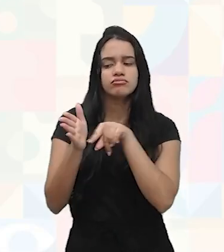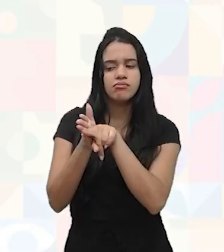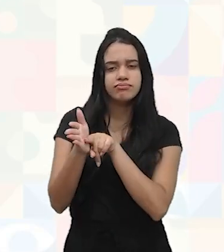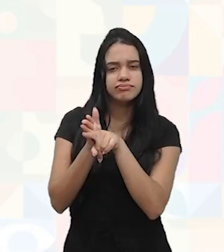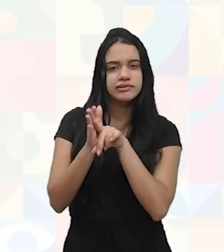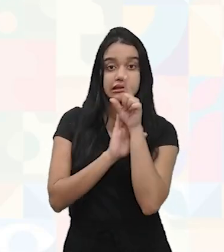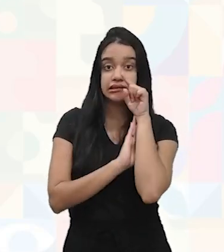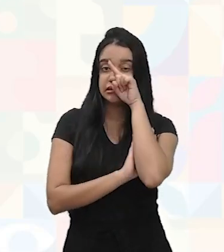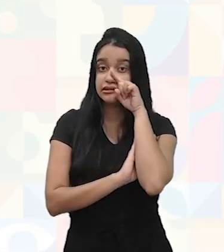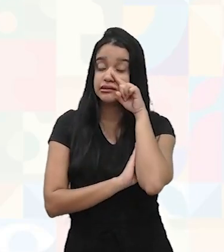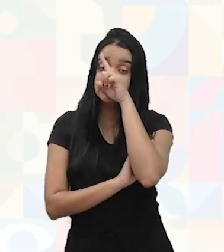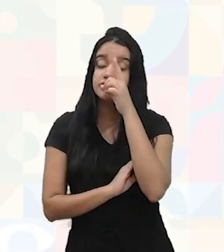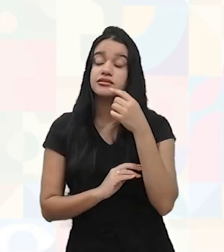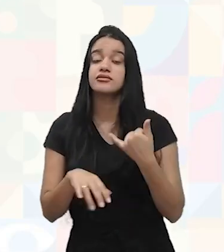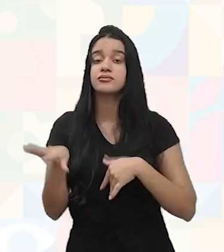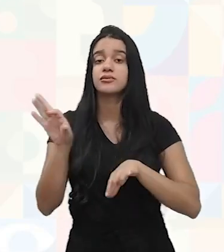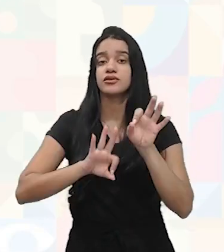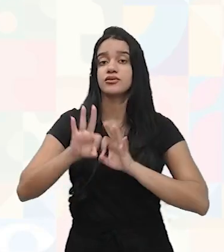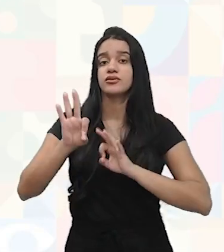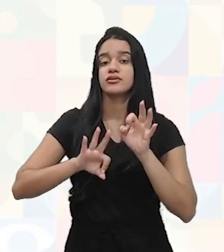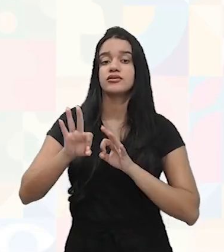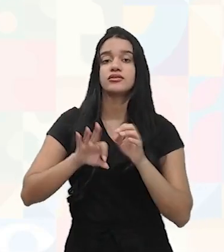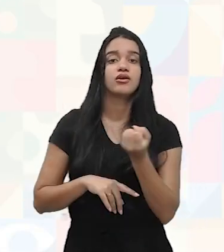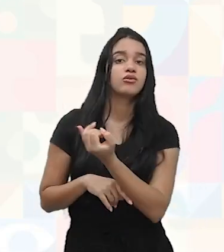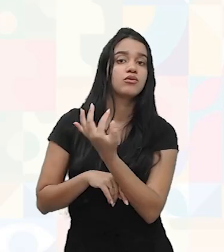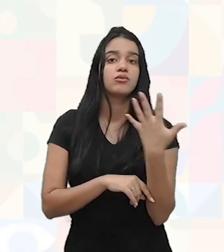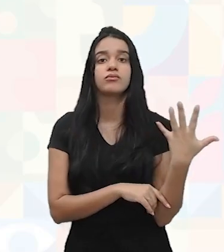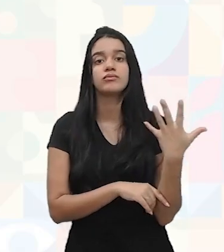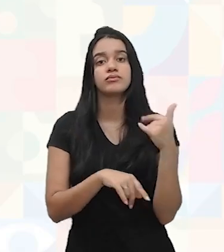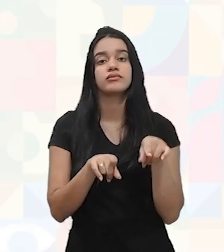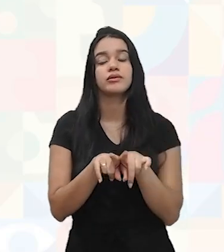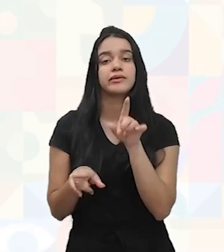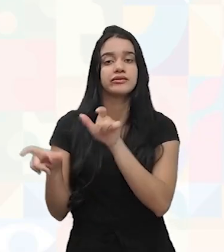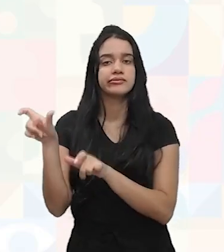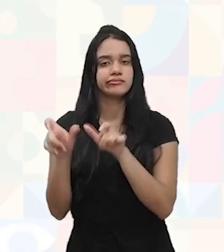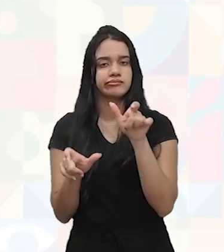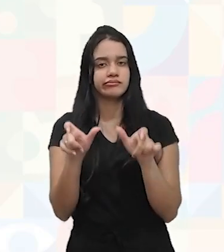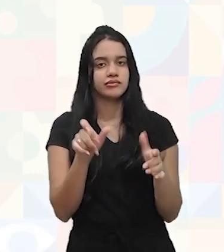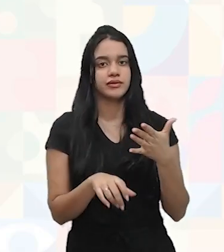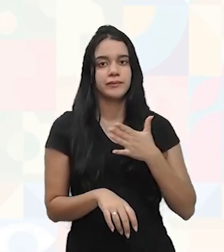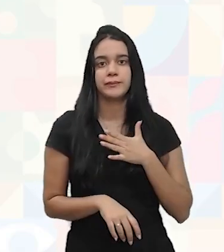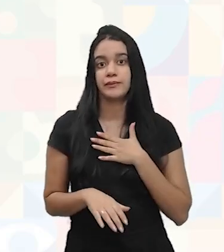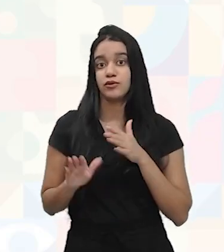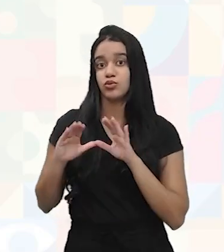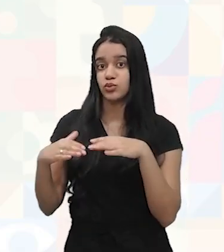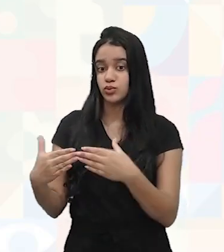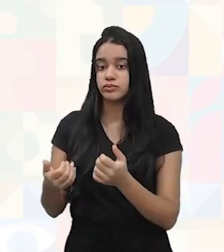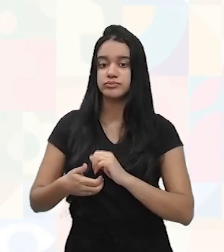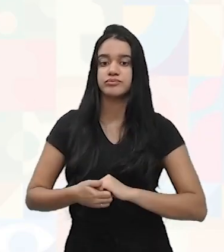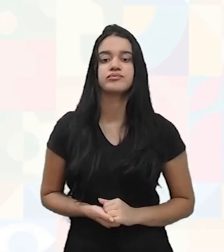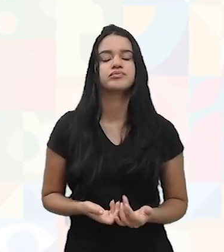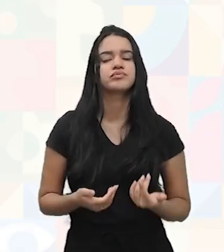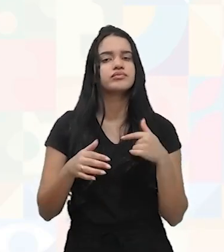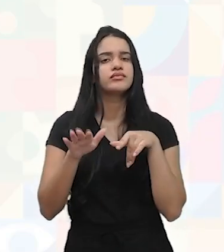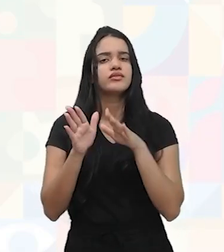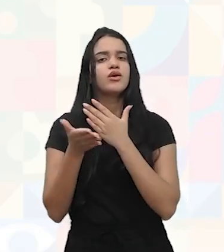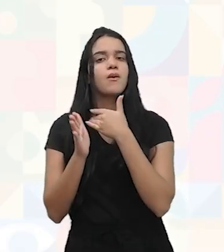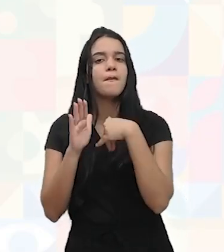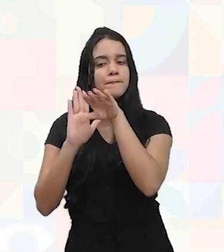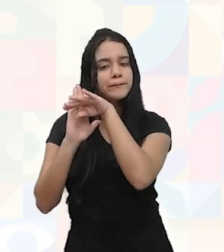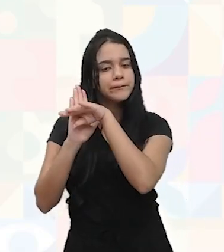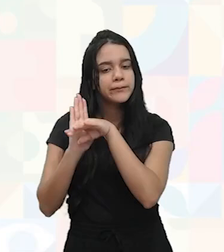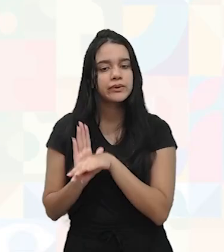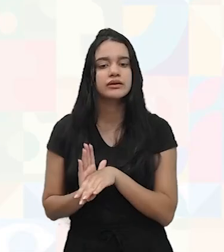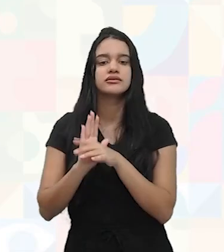desenvolvida previamente também vai interferir no quantitativo de membros que vai compor a minha brigada. E os procedimentos